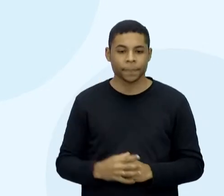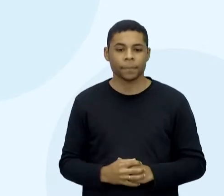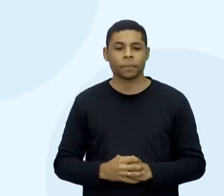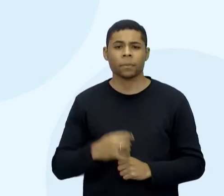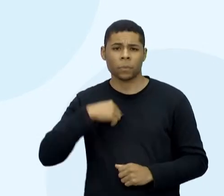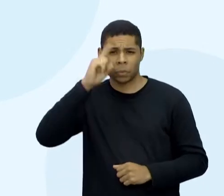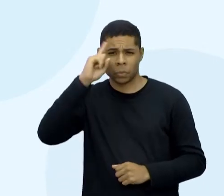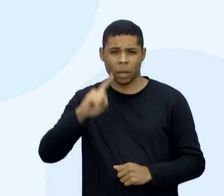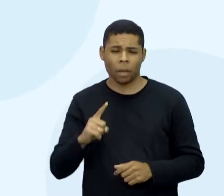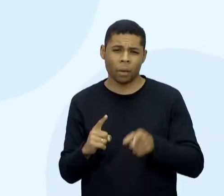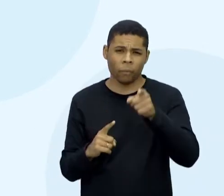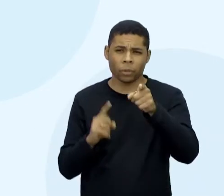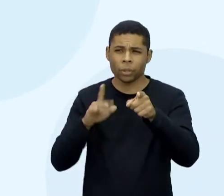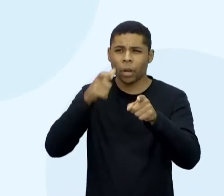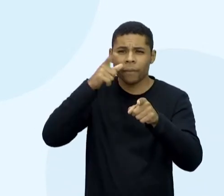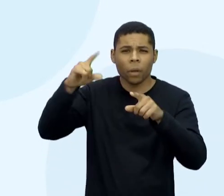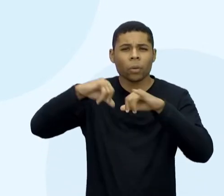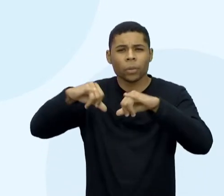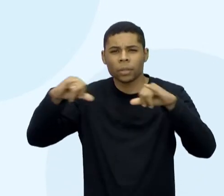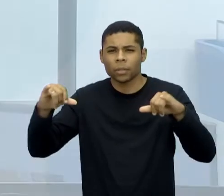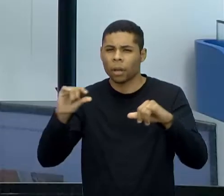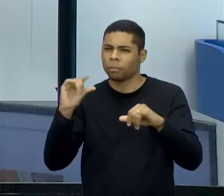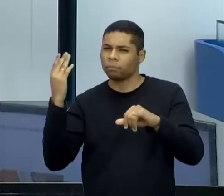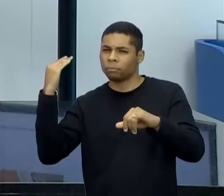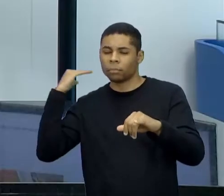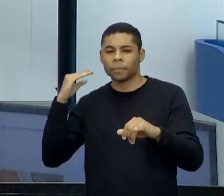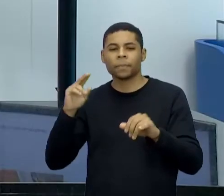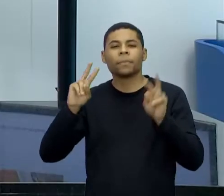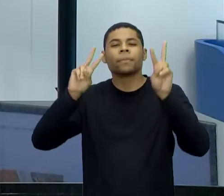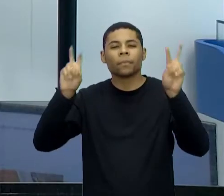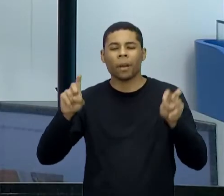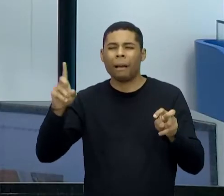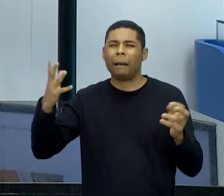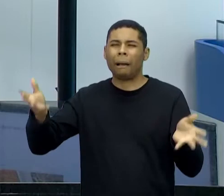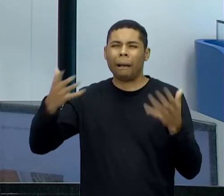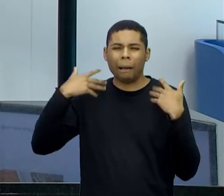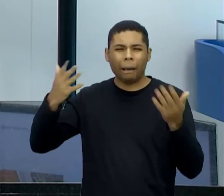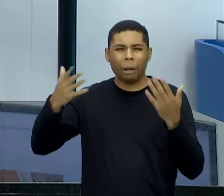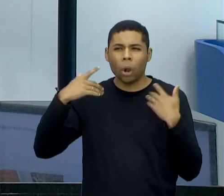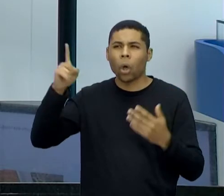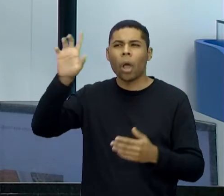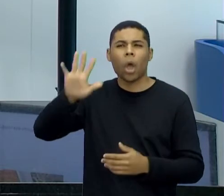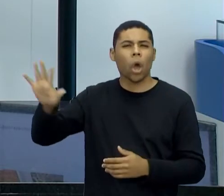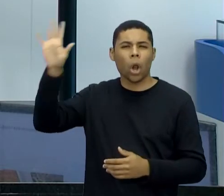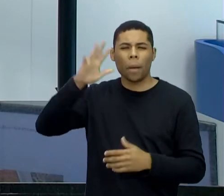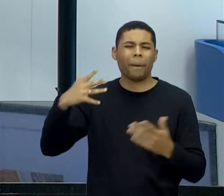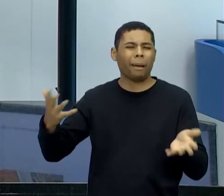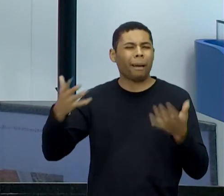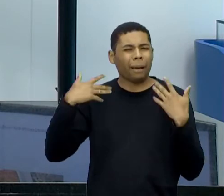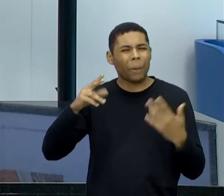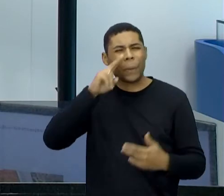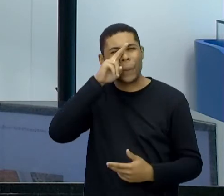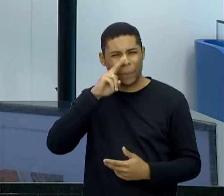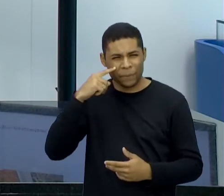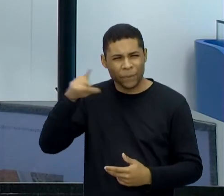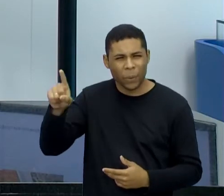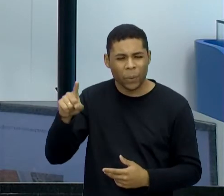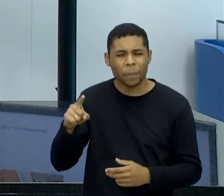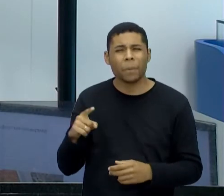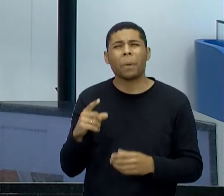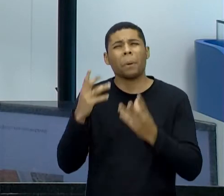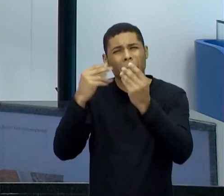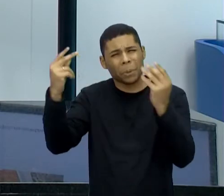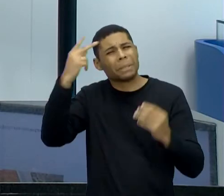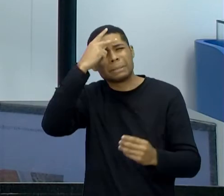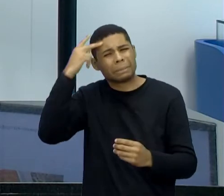têm acompanhado os noticiários dos últimos dias, a onda de calor aí na Europa, né? Muitas pessoas têm sofrido